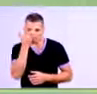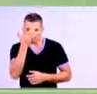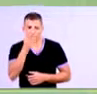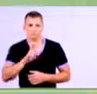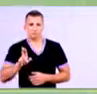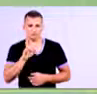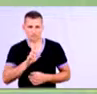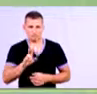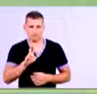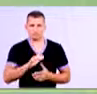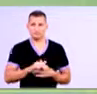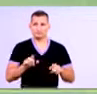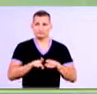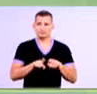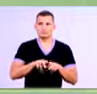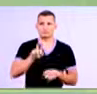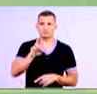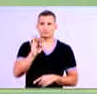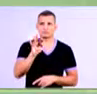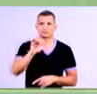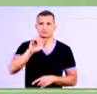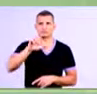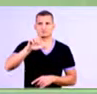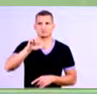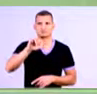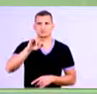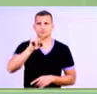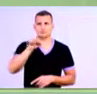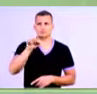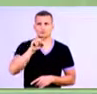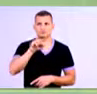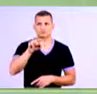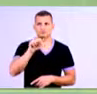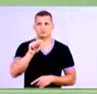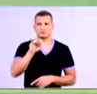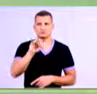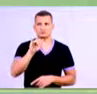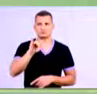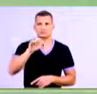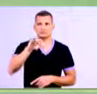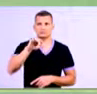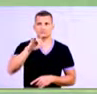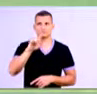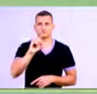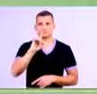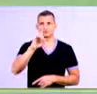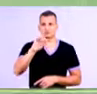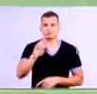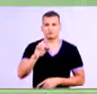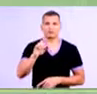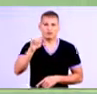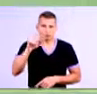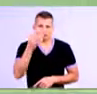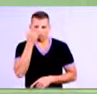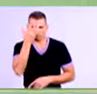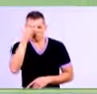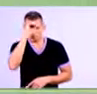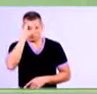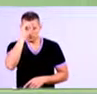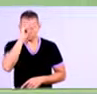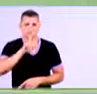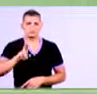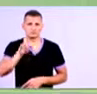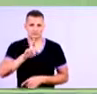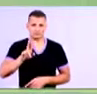E ainda da utilizabilidade. É fácil de aprender a usar? Então, quando a gente começa